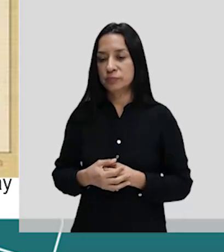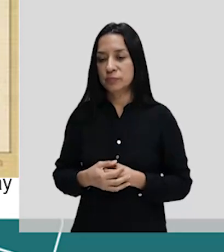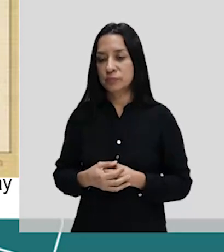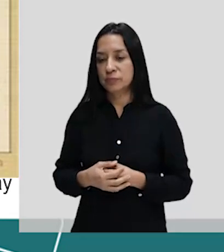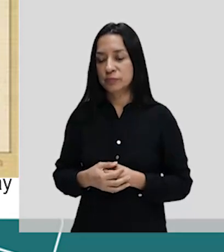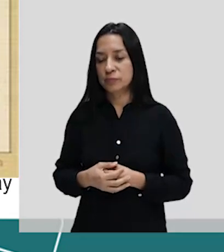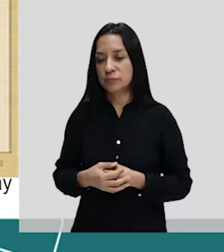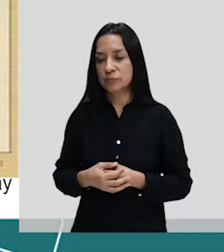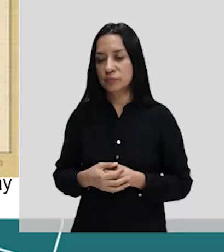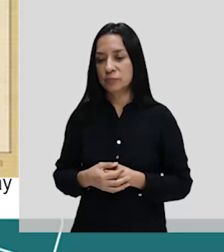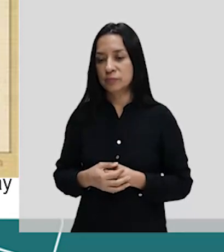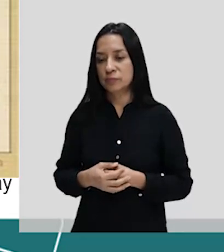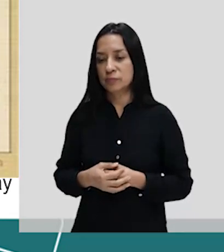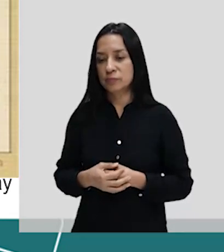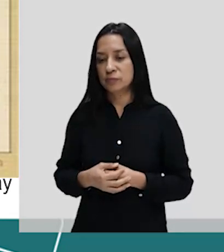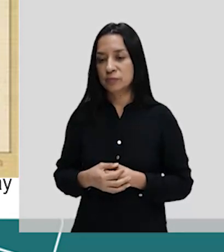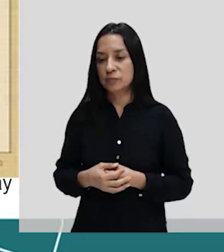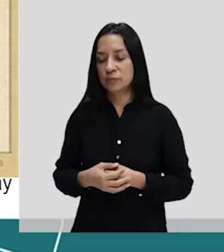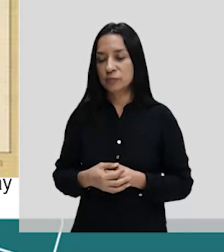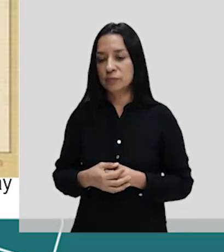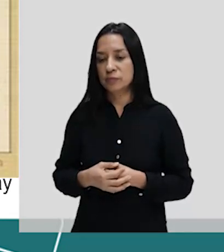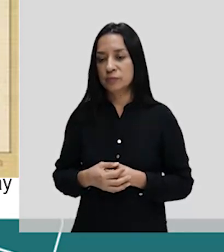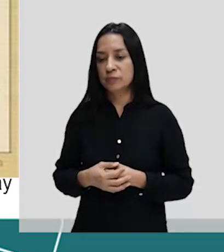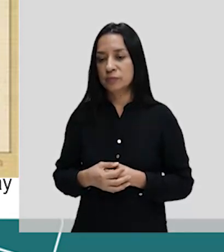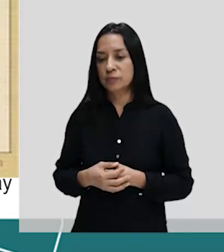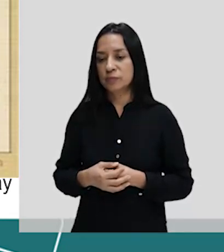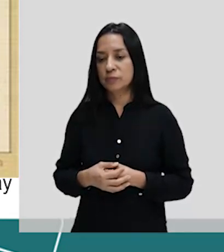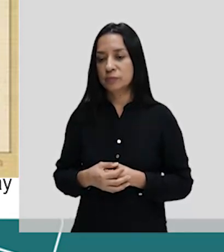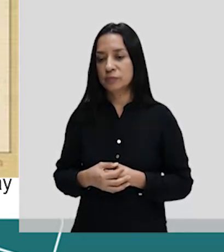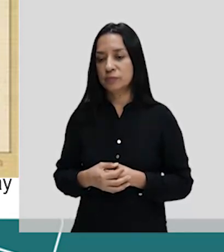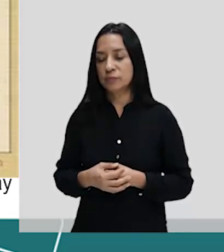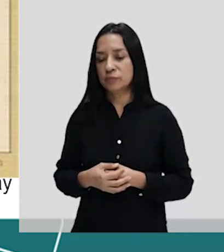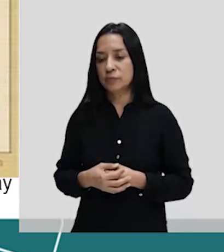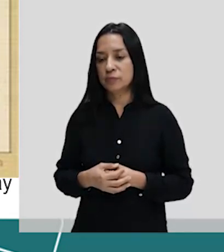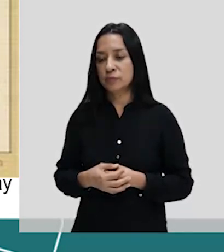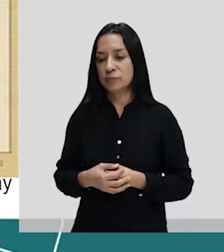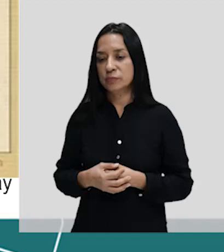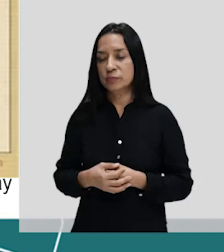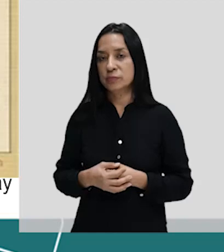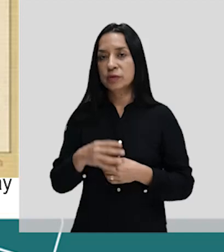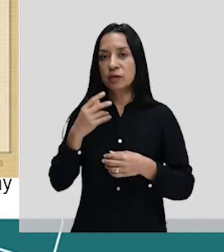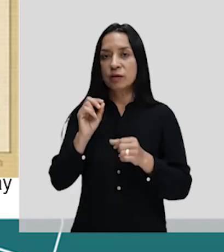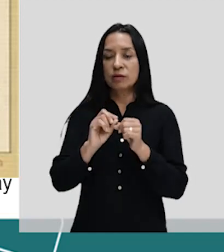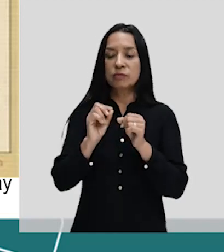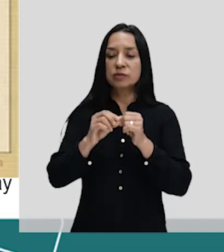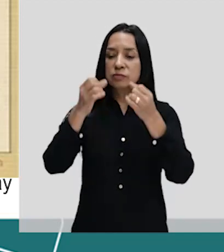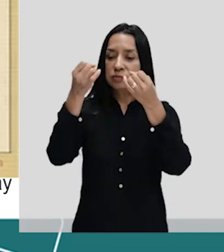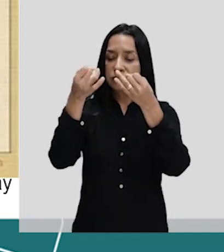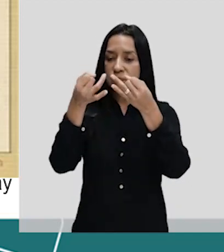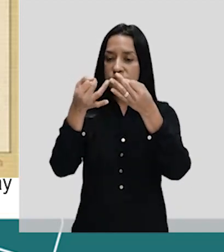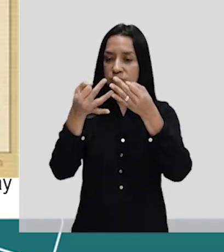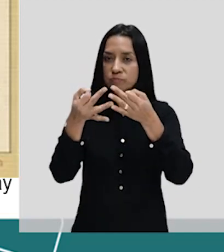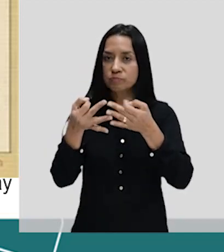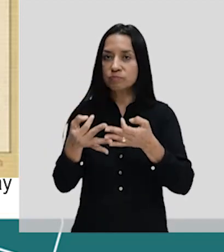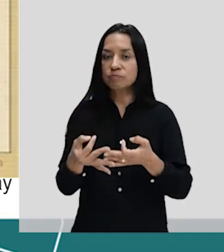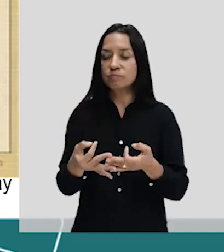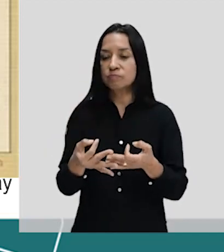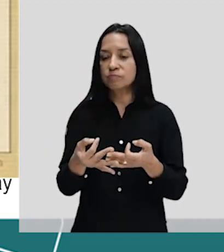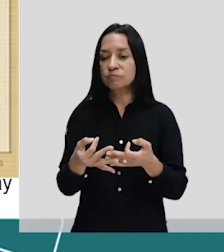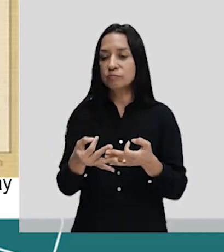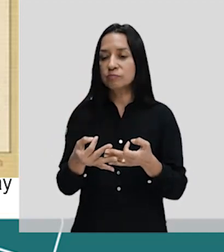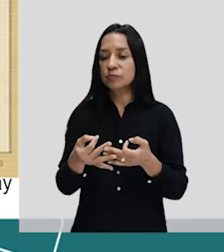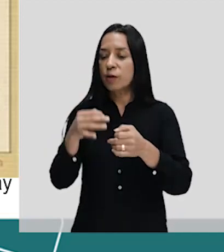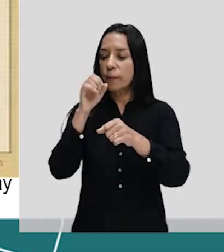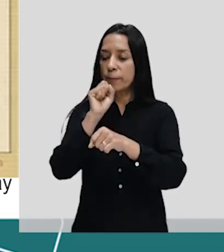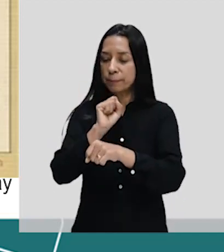explico. Somos 2 pontos, 2 pontos. Então, quando eu vou fazer uma explicação, eu dou